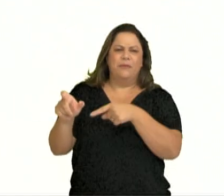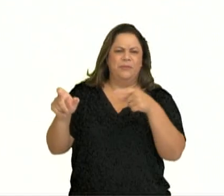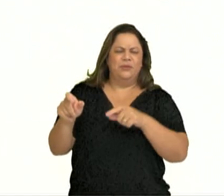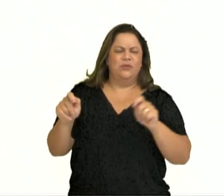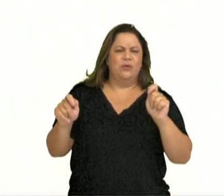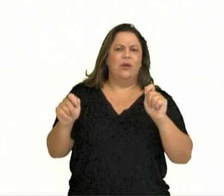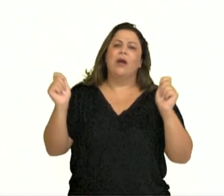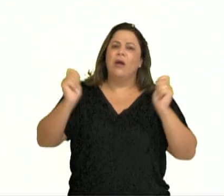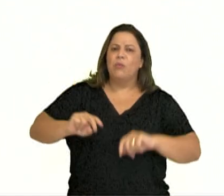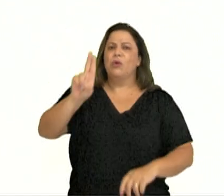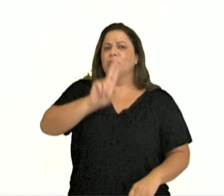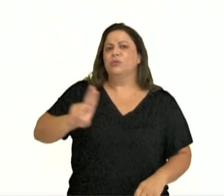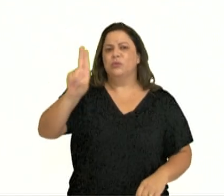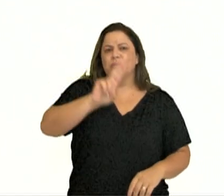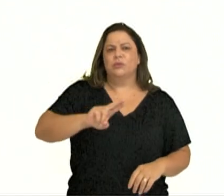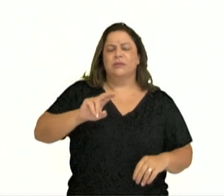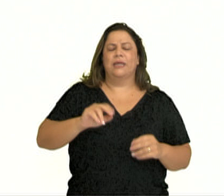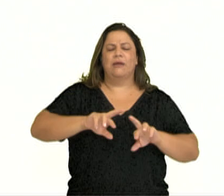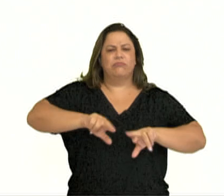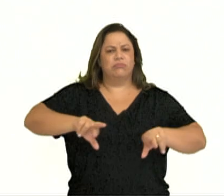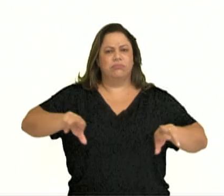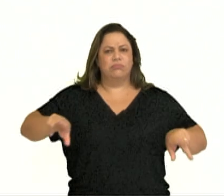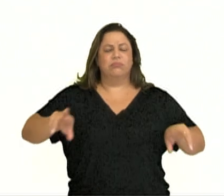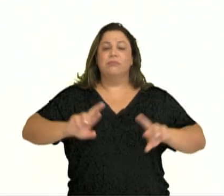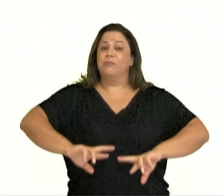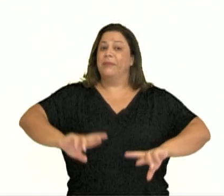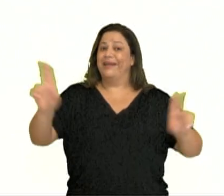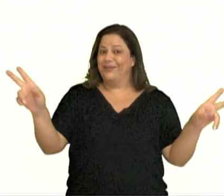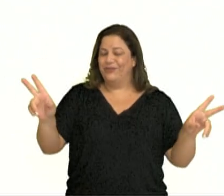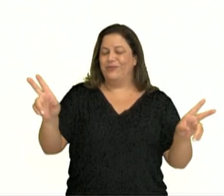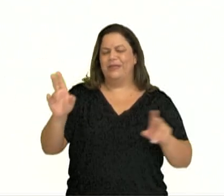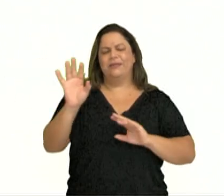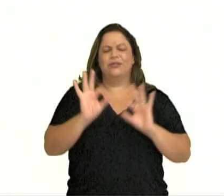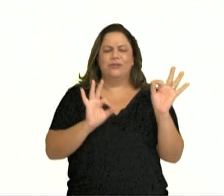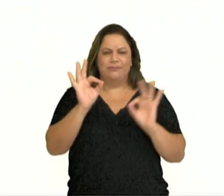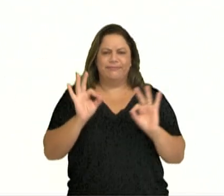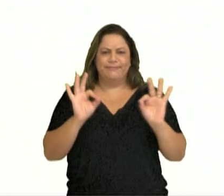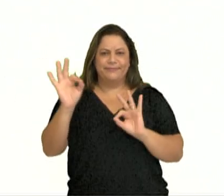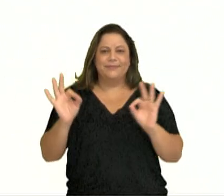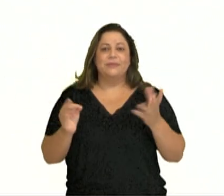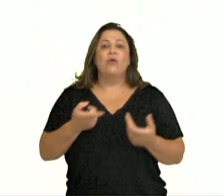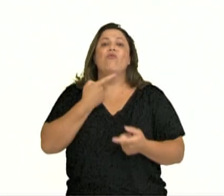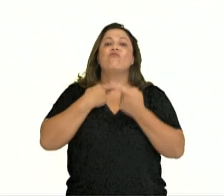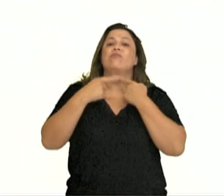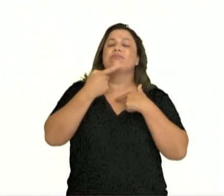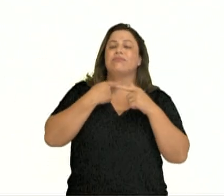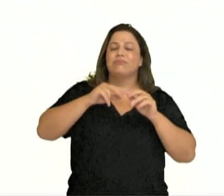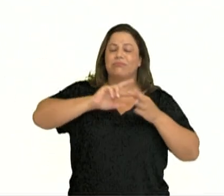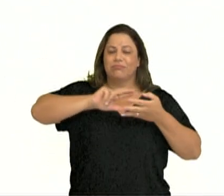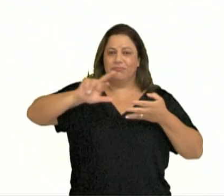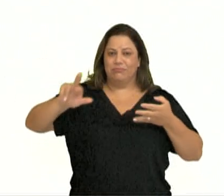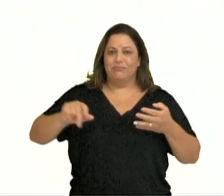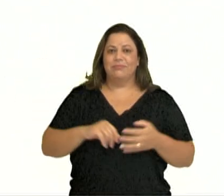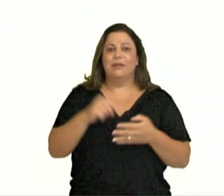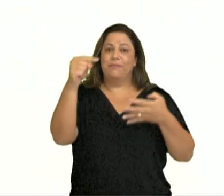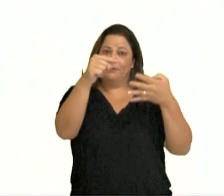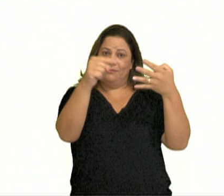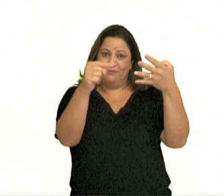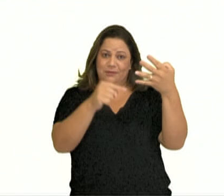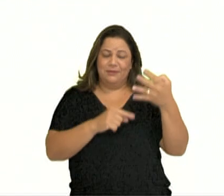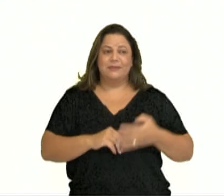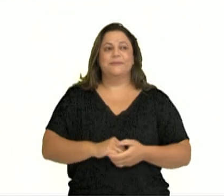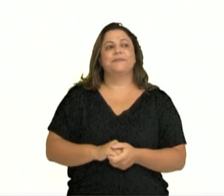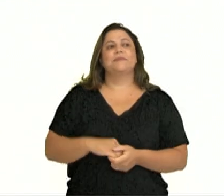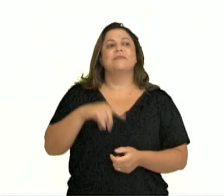funções muito diferentes de acordo com o que preparou nos seus estudos ou o que tem vontade de fazer entre as funções. Entre as